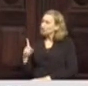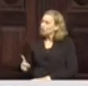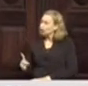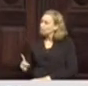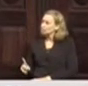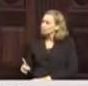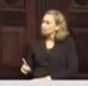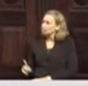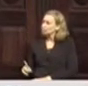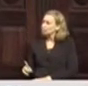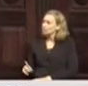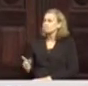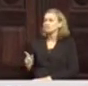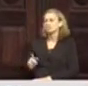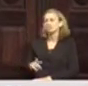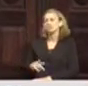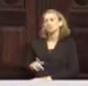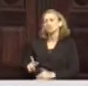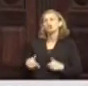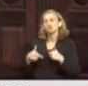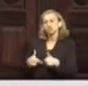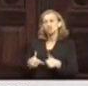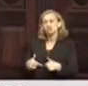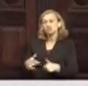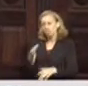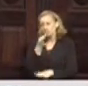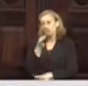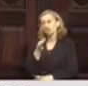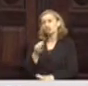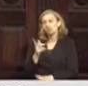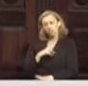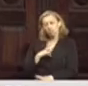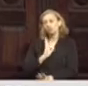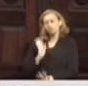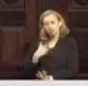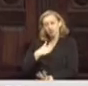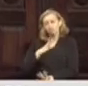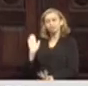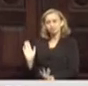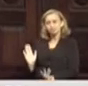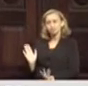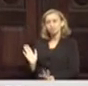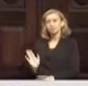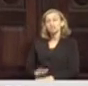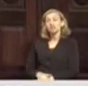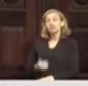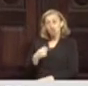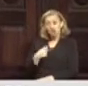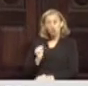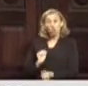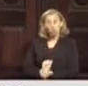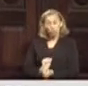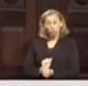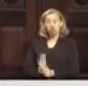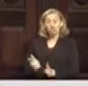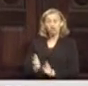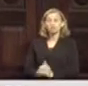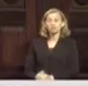defendê-la e defenderei até que tenha-se uma decisão final, que eu espero que